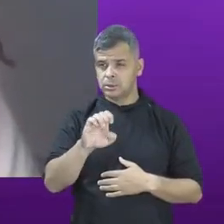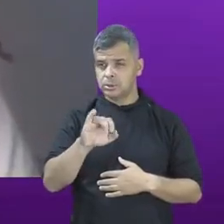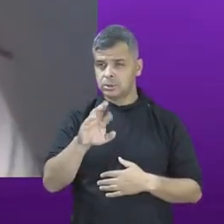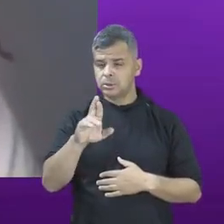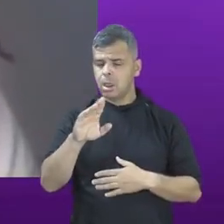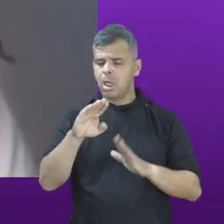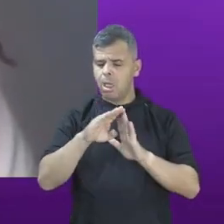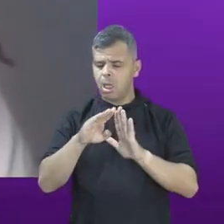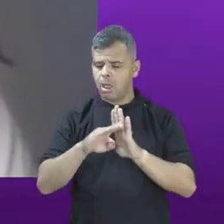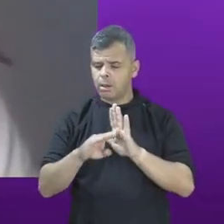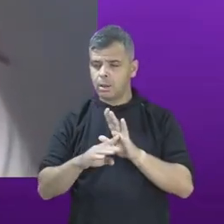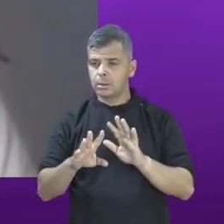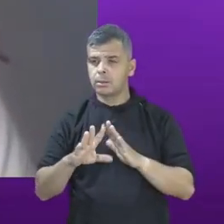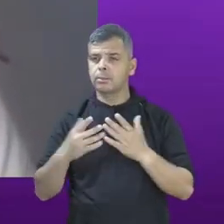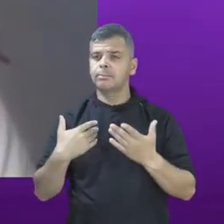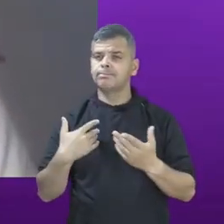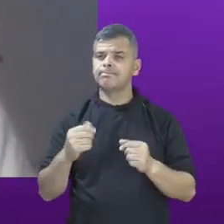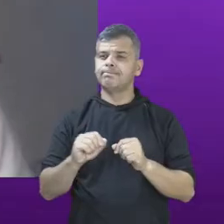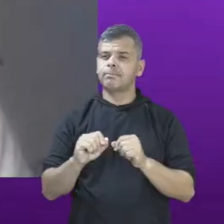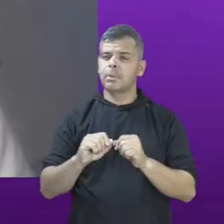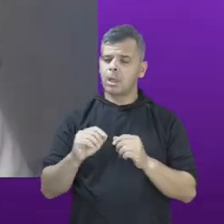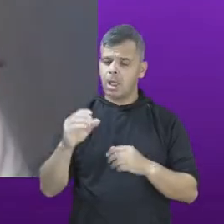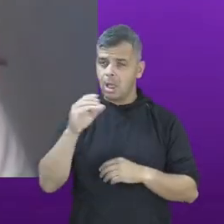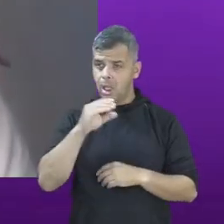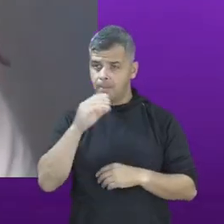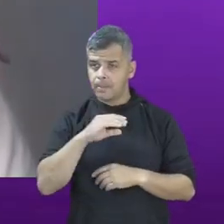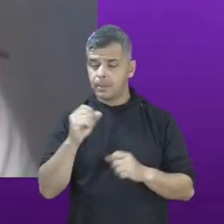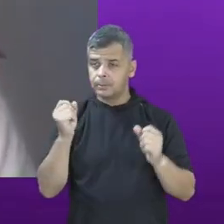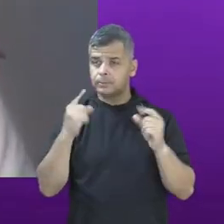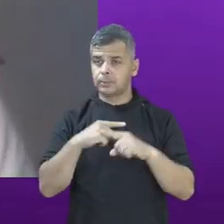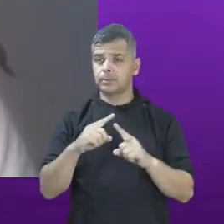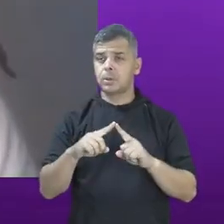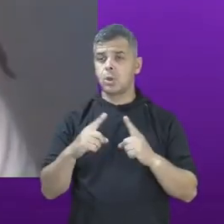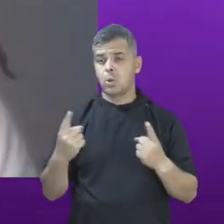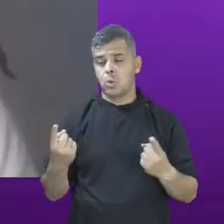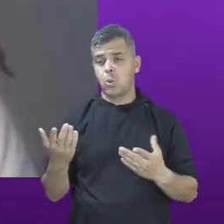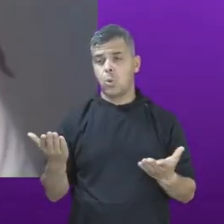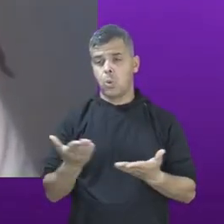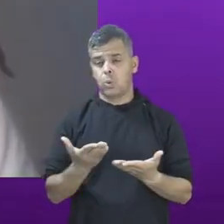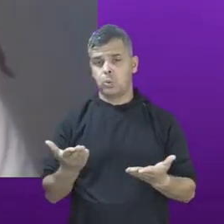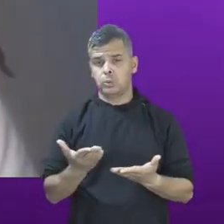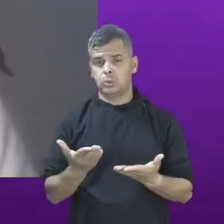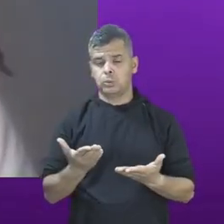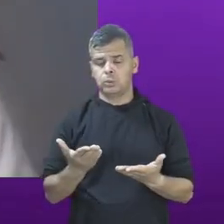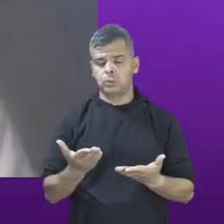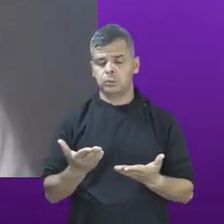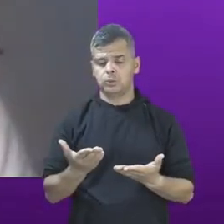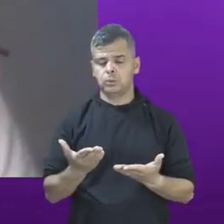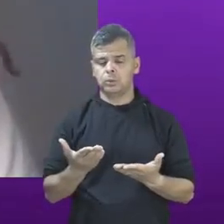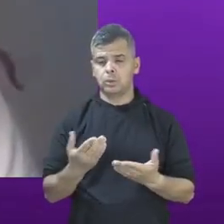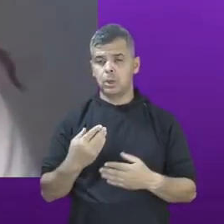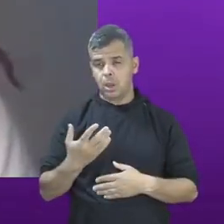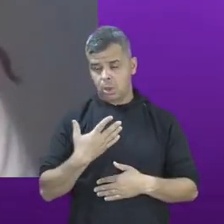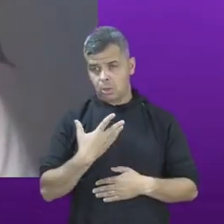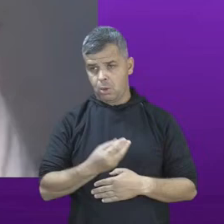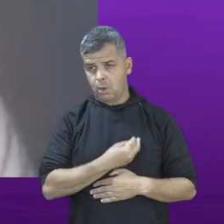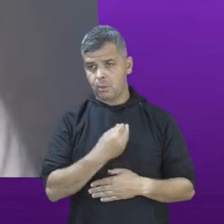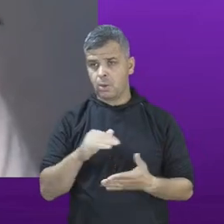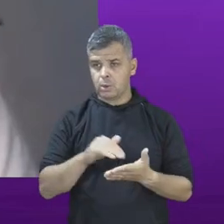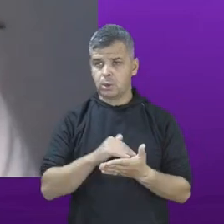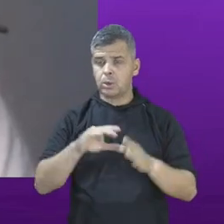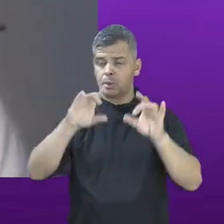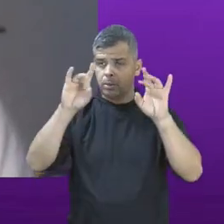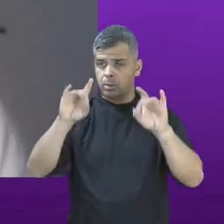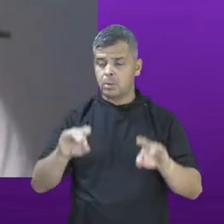agenda, uma agenda corrida e complicada. Hoje eu estou secretária especial